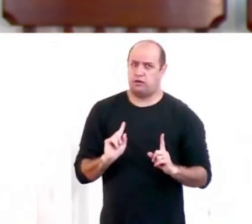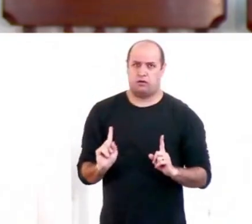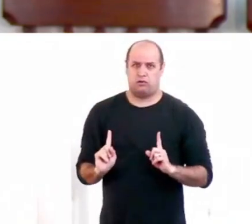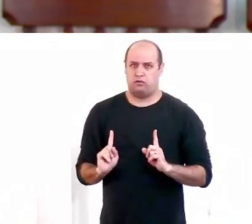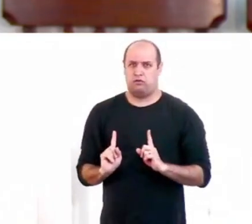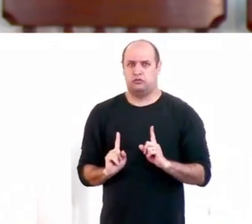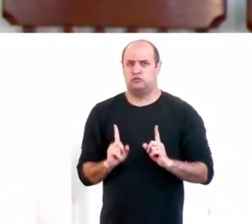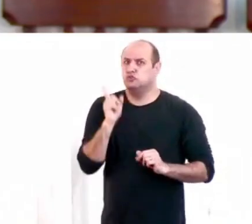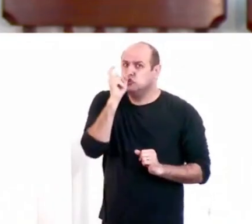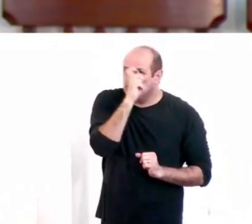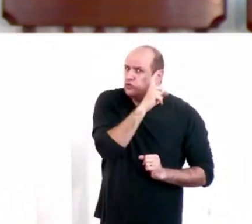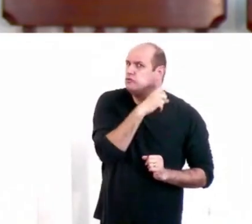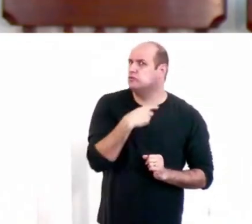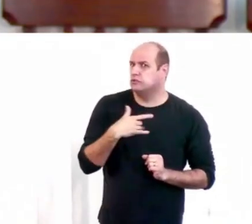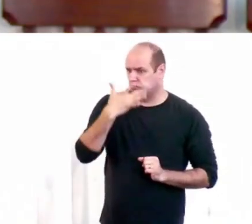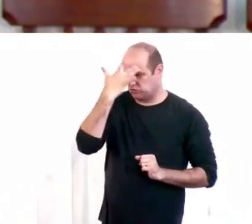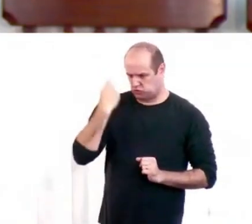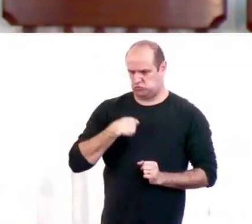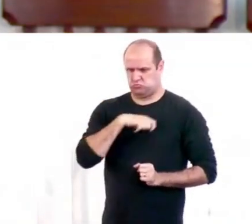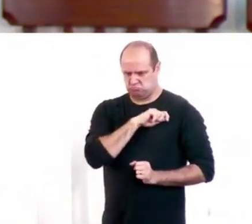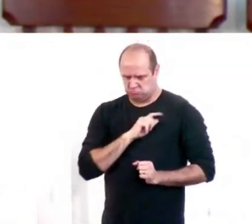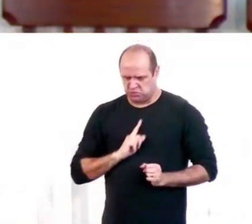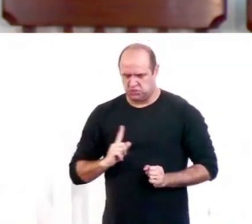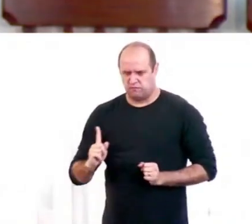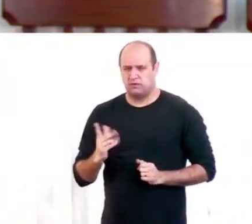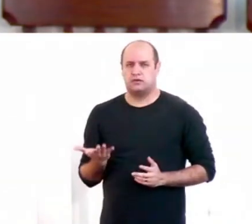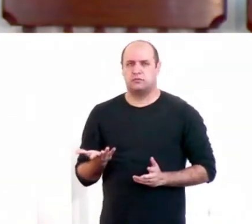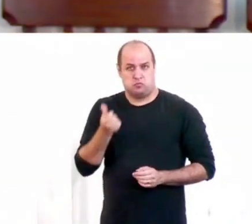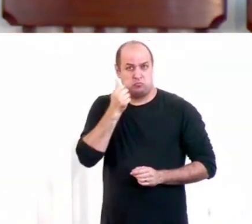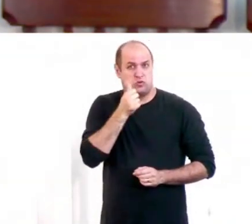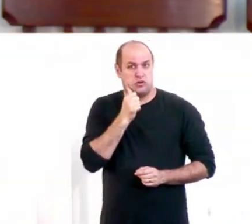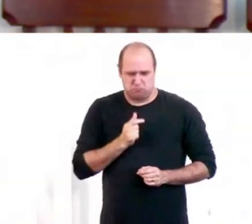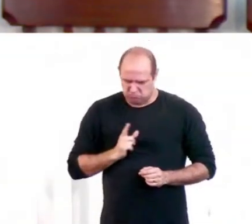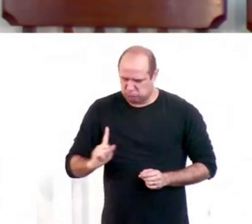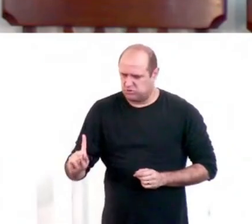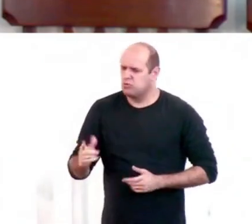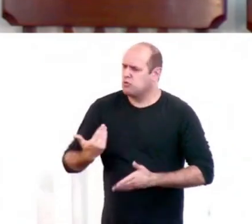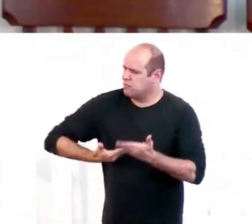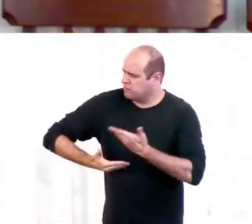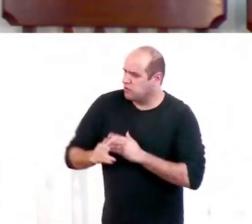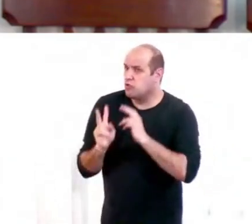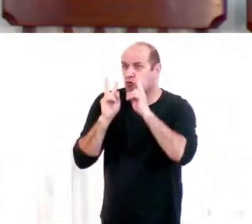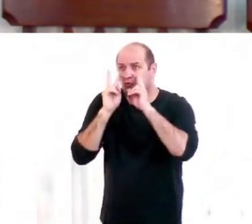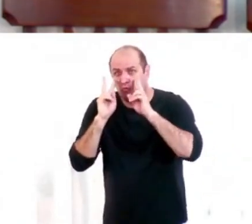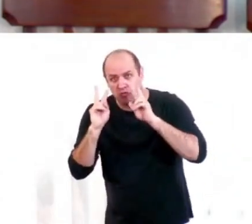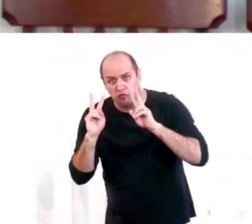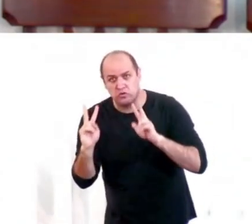participando, é muito difícil. Essa espanhola participou, ouviu,